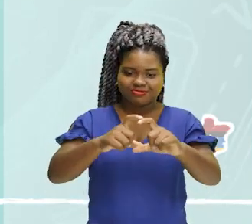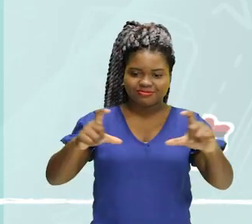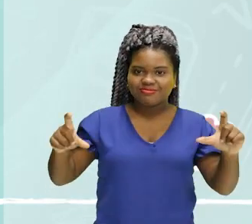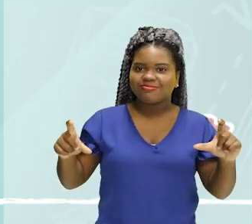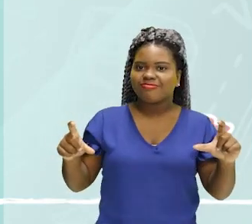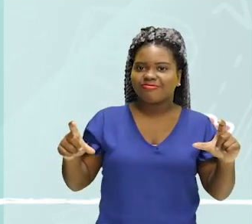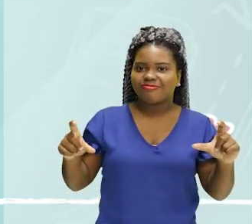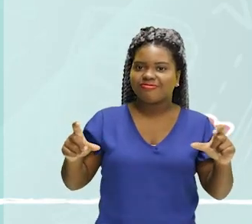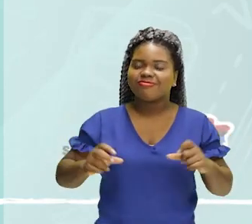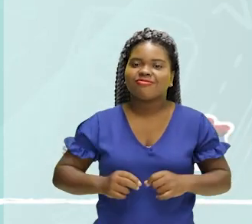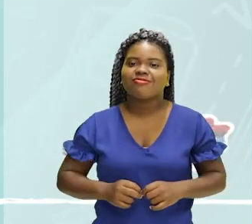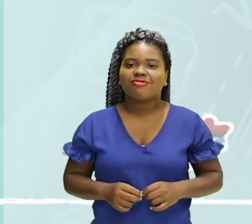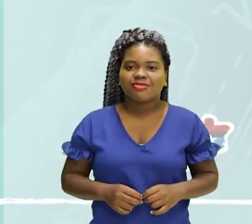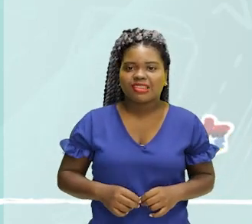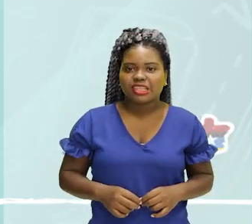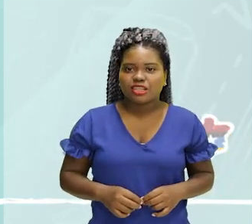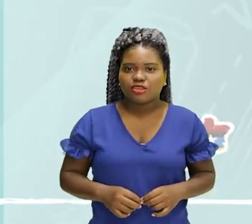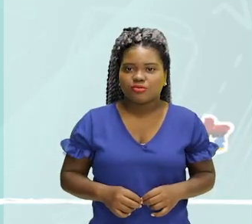aspectuales,